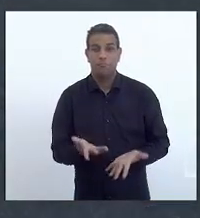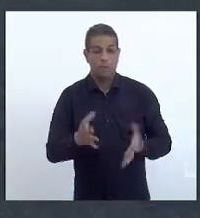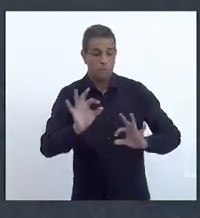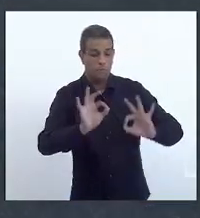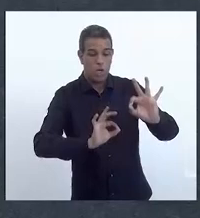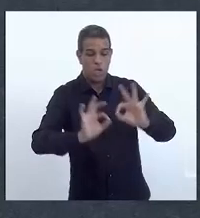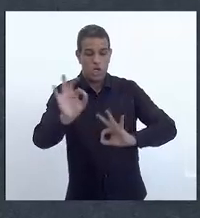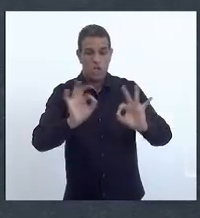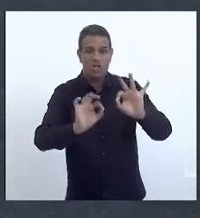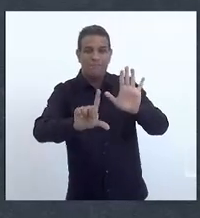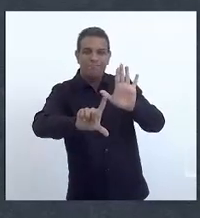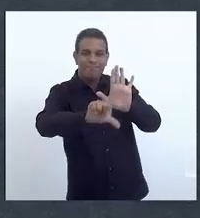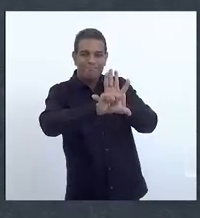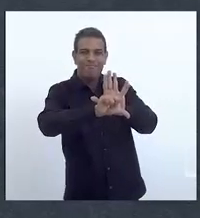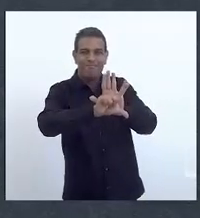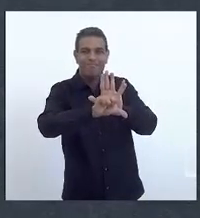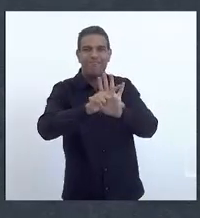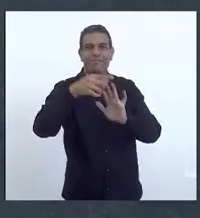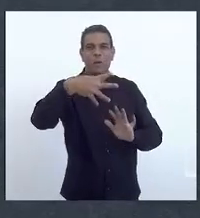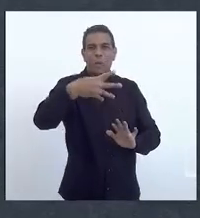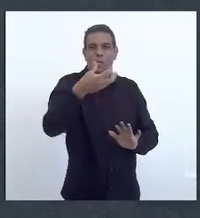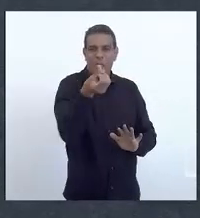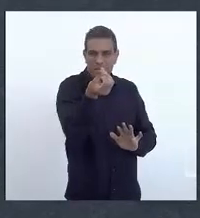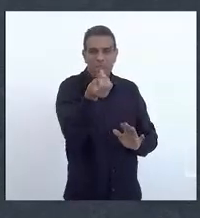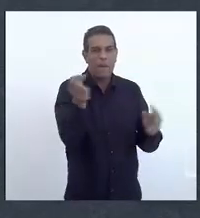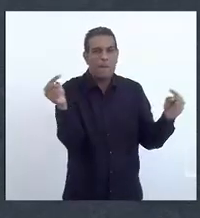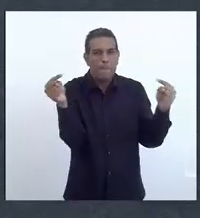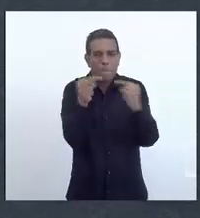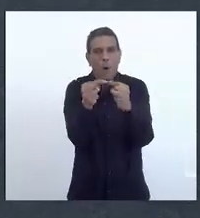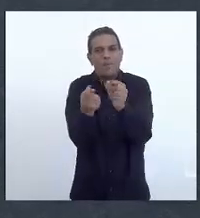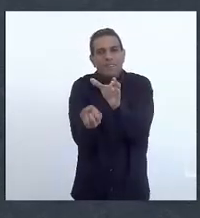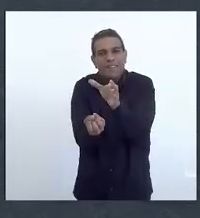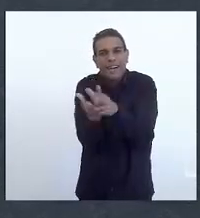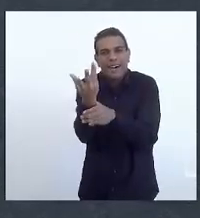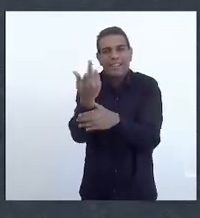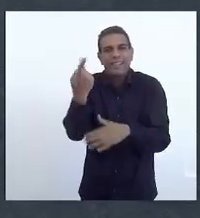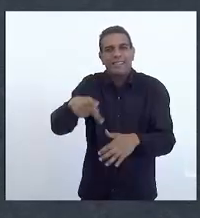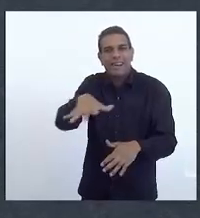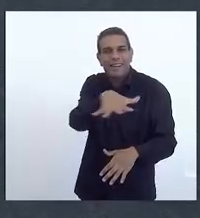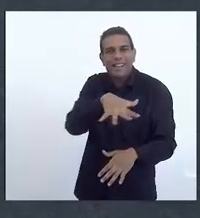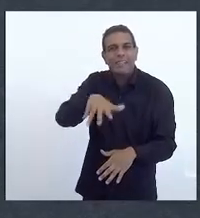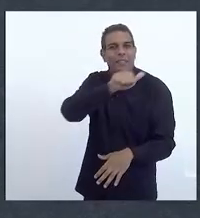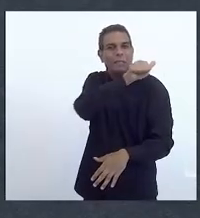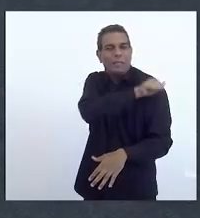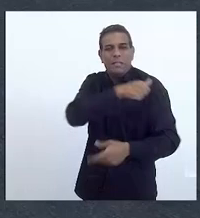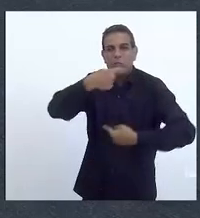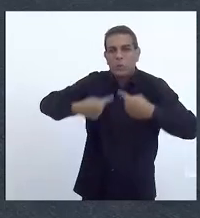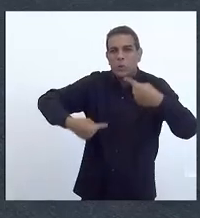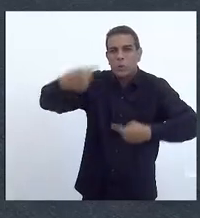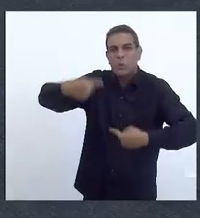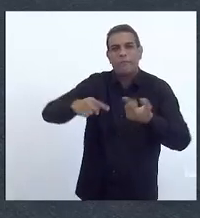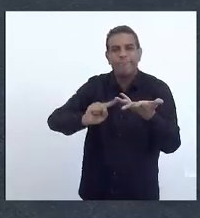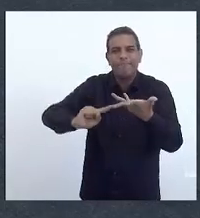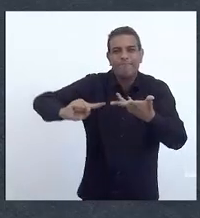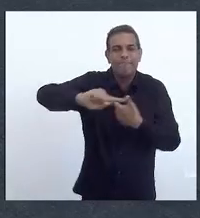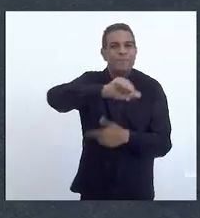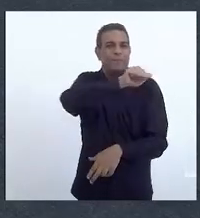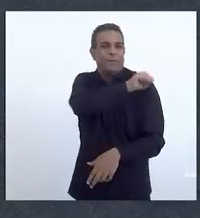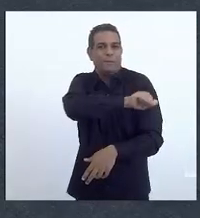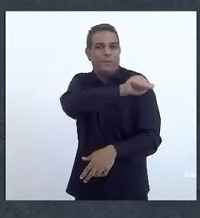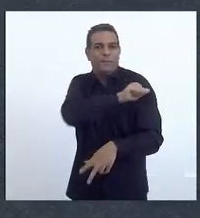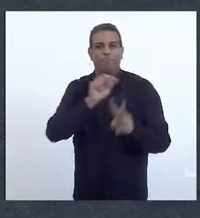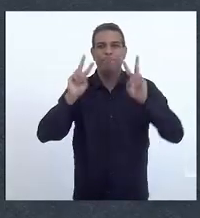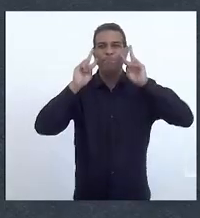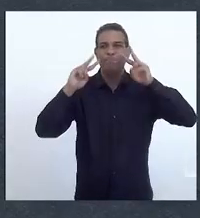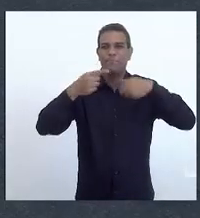Projeto de lei 4698, que cria no estado do Rio de Janeiro a política estadual